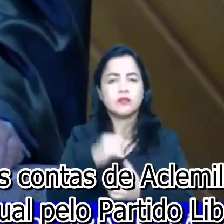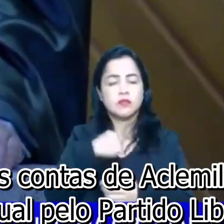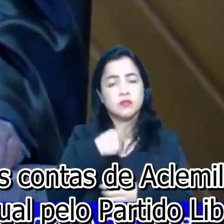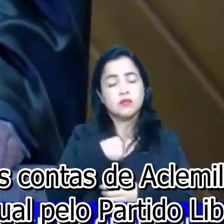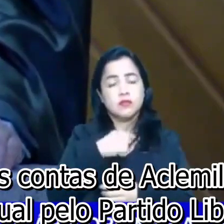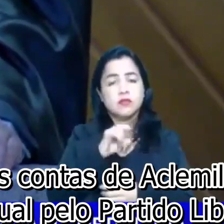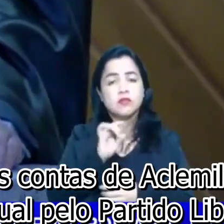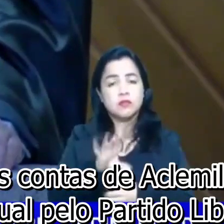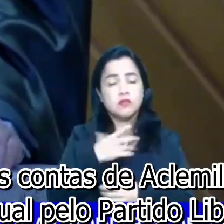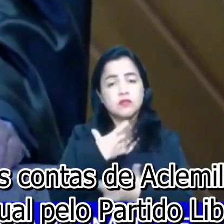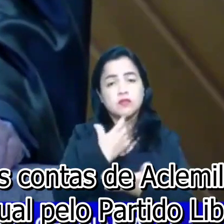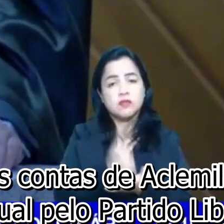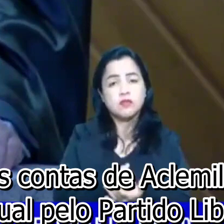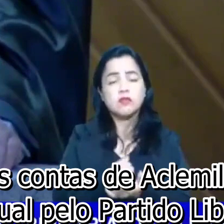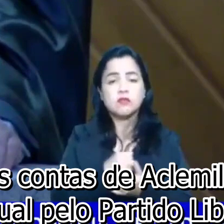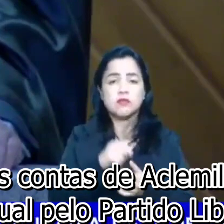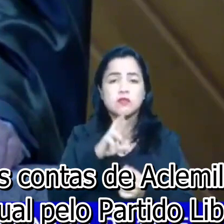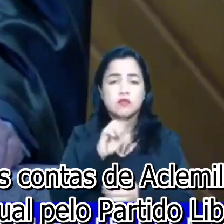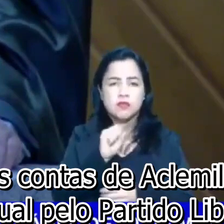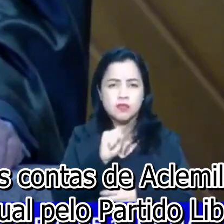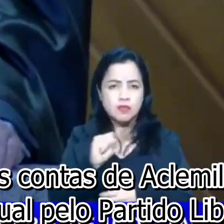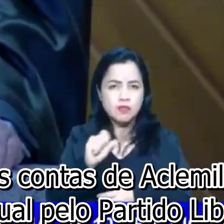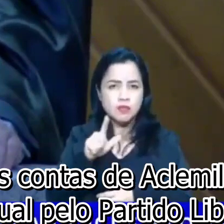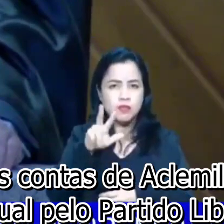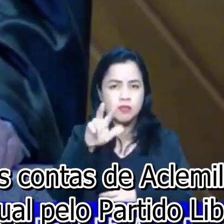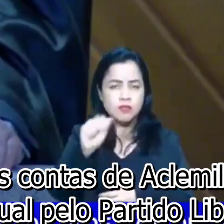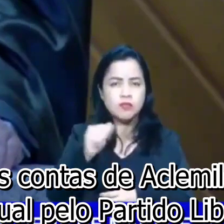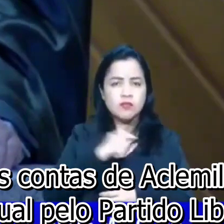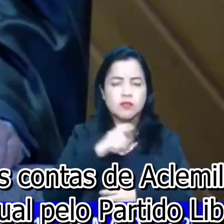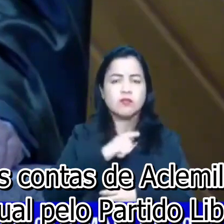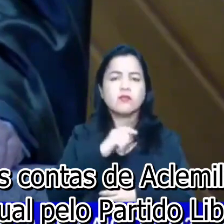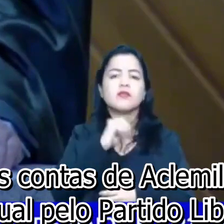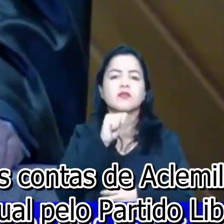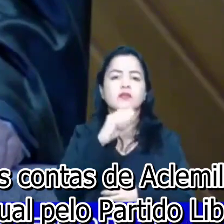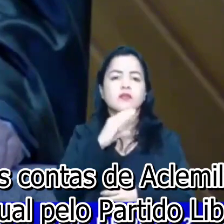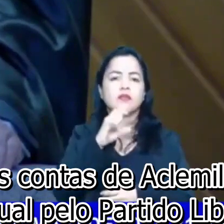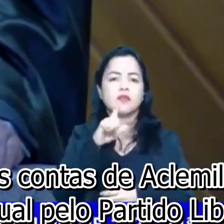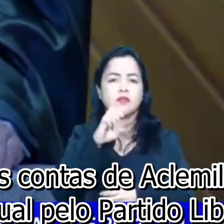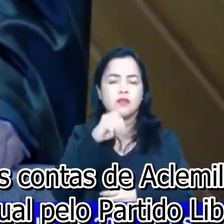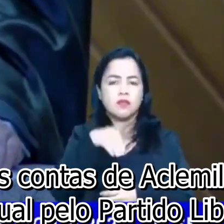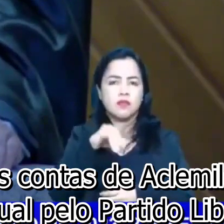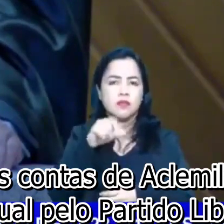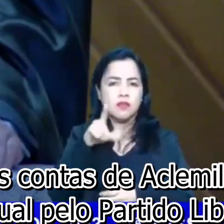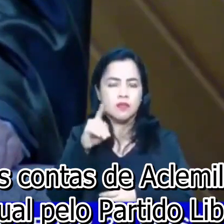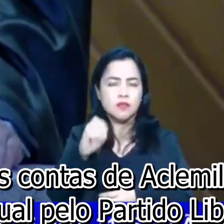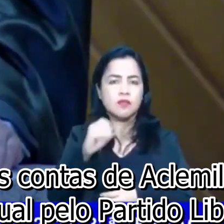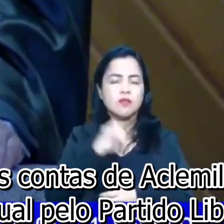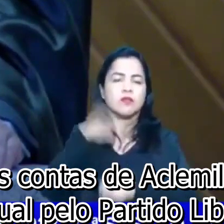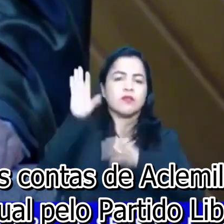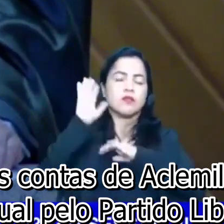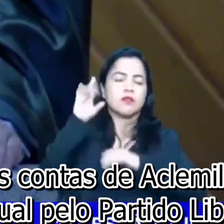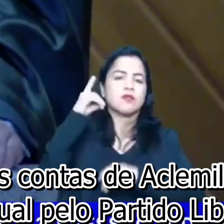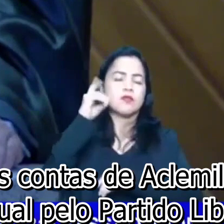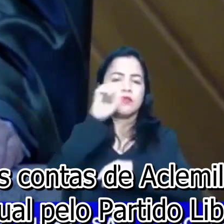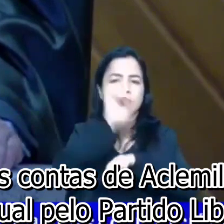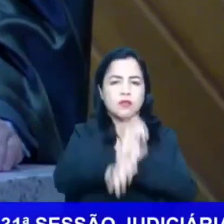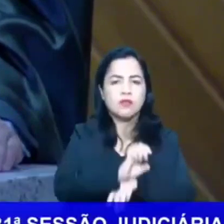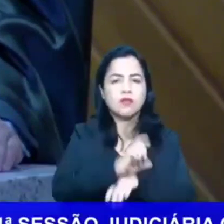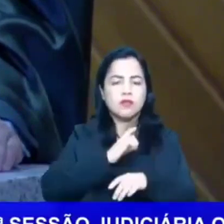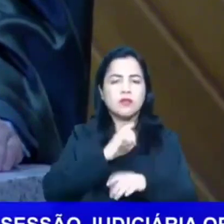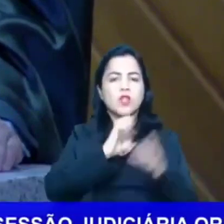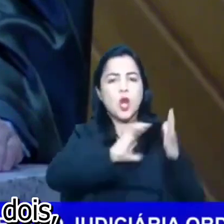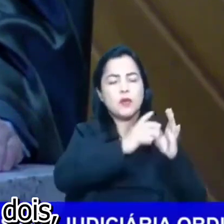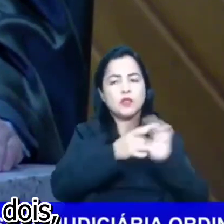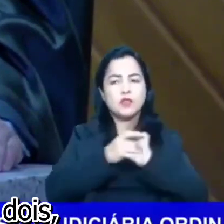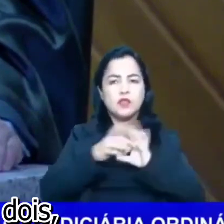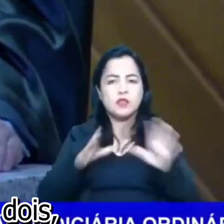enseja tão somente a aprovação com ressalva das contas de Aclemildo Barbosa dos Santos, candidato ao cargo de deputado estadual pelo Partido Liberal,